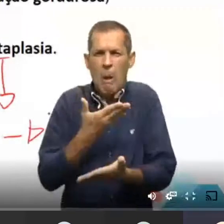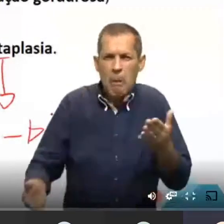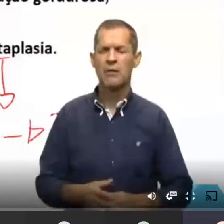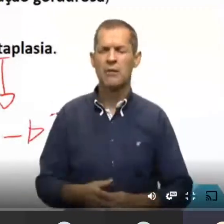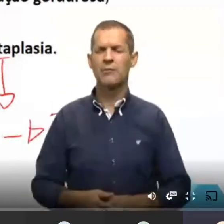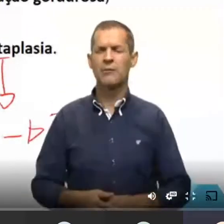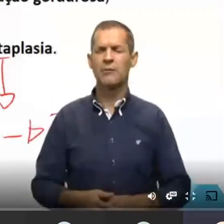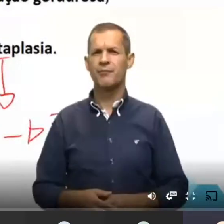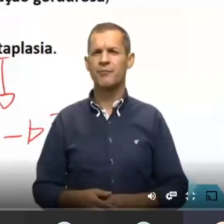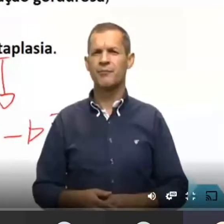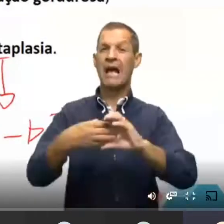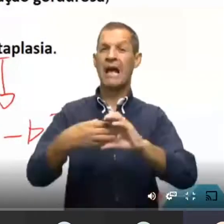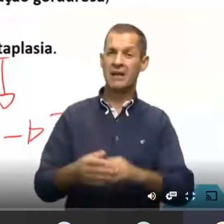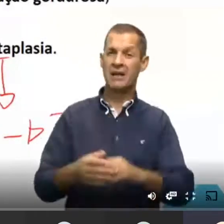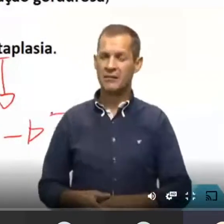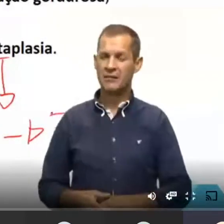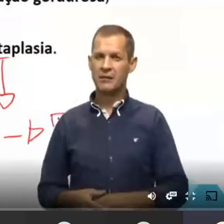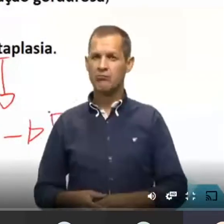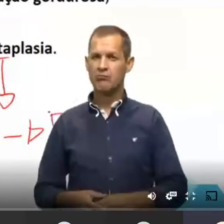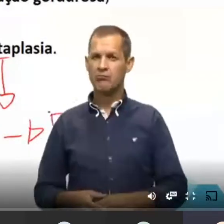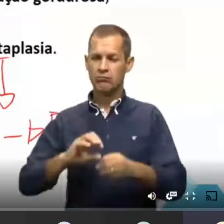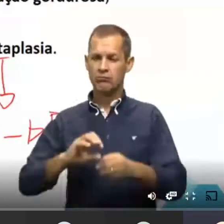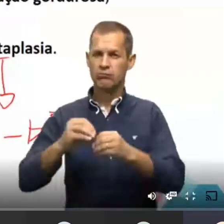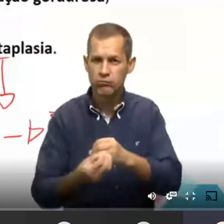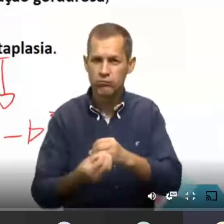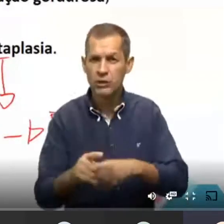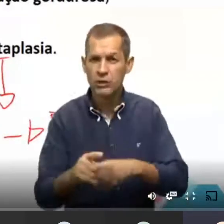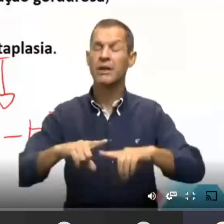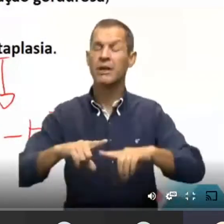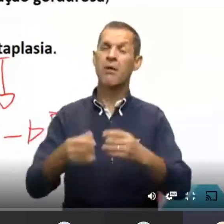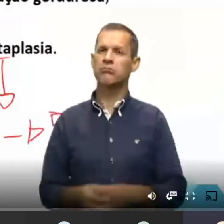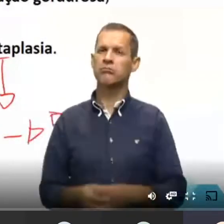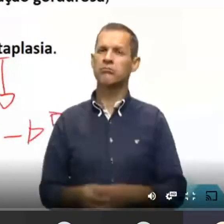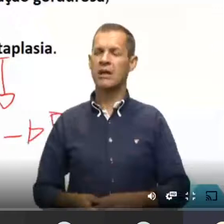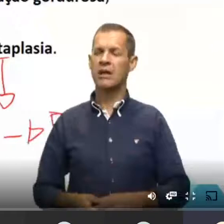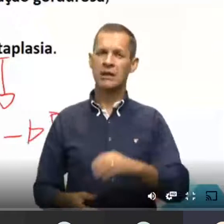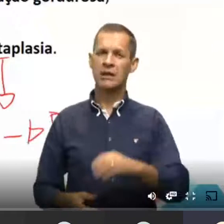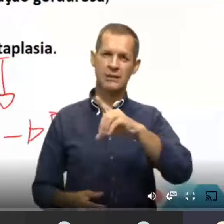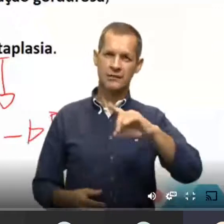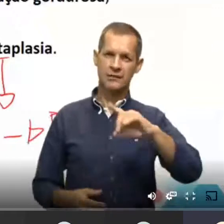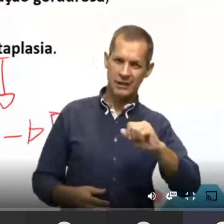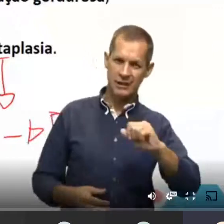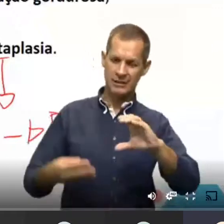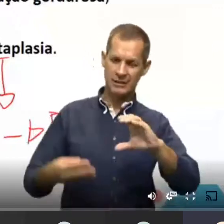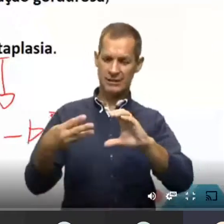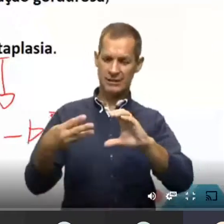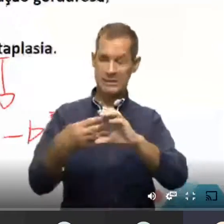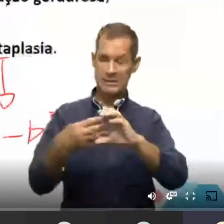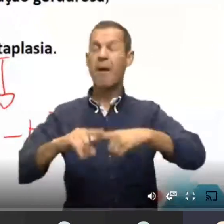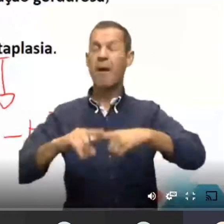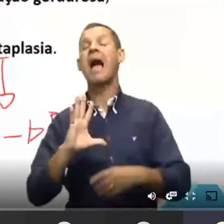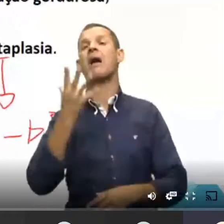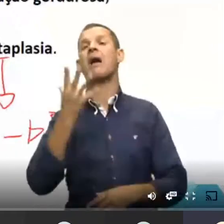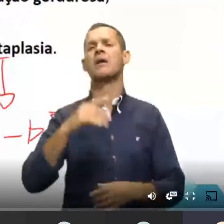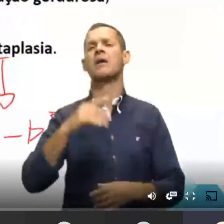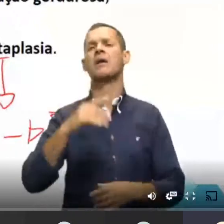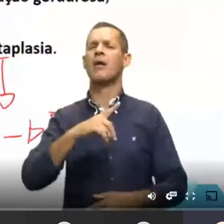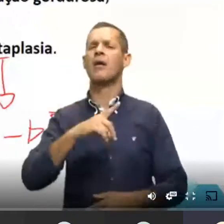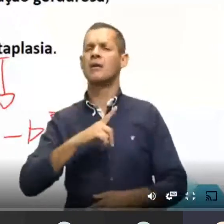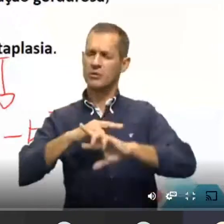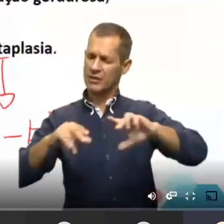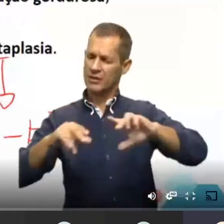perca a questão dos cílios, né? Não existe mais a parte ciliada da célula. Isso ocorre